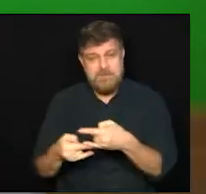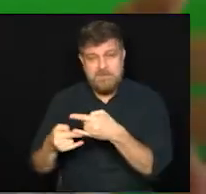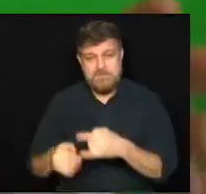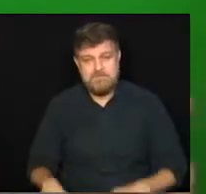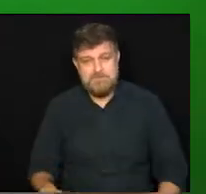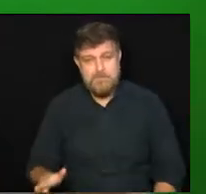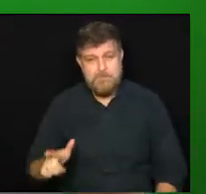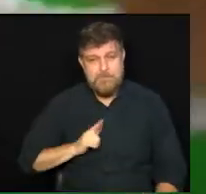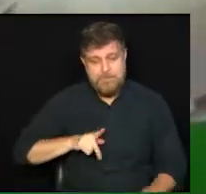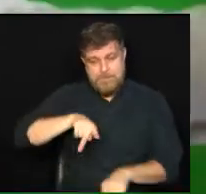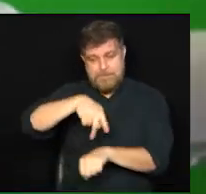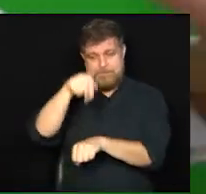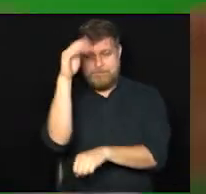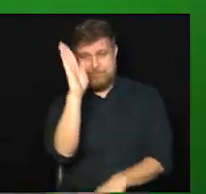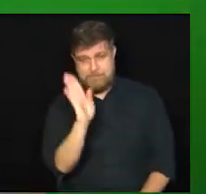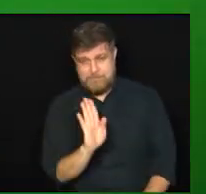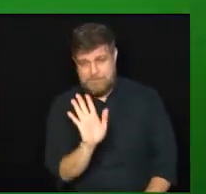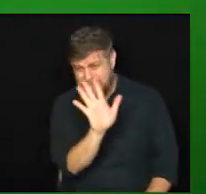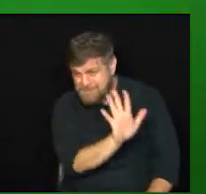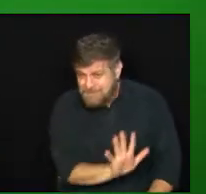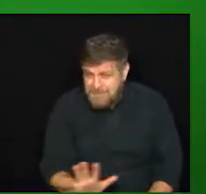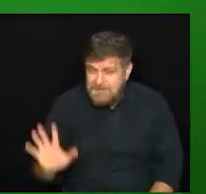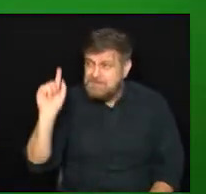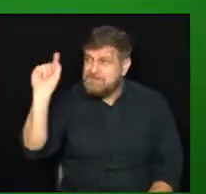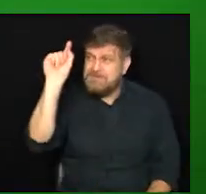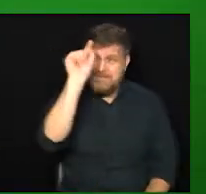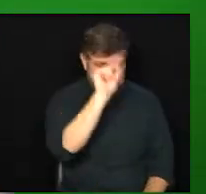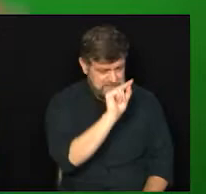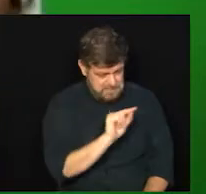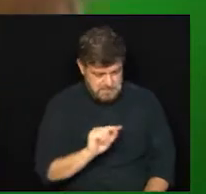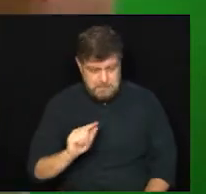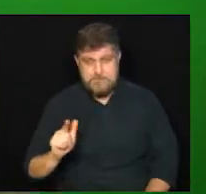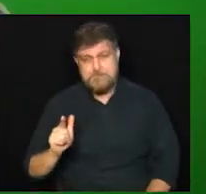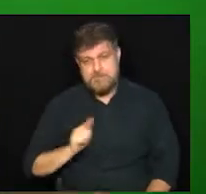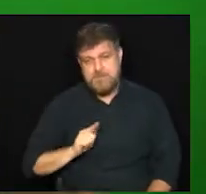a nível nacional, você continuará com